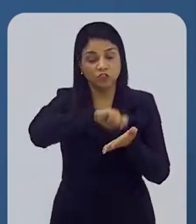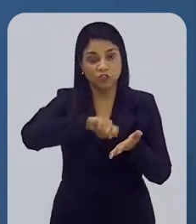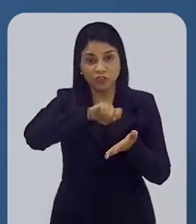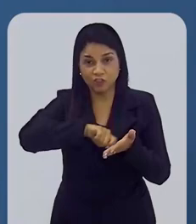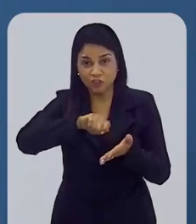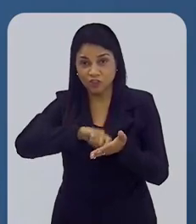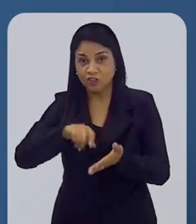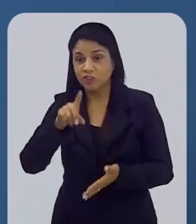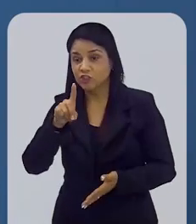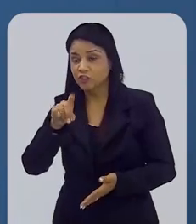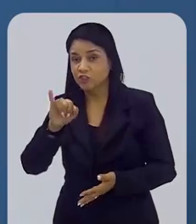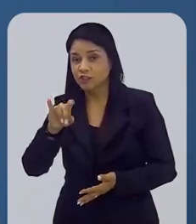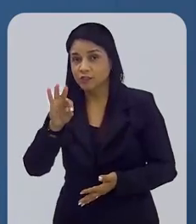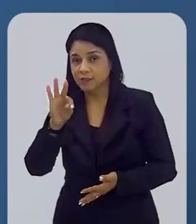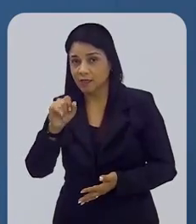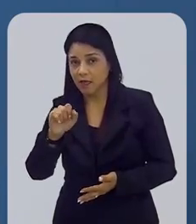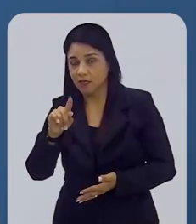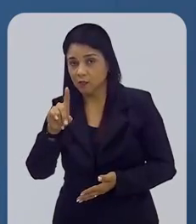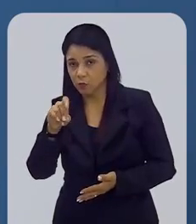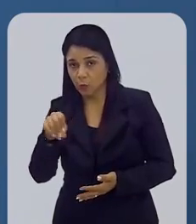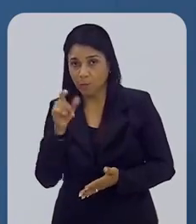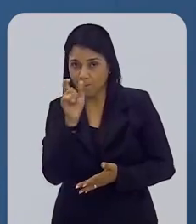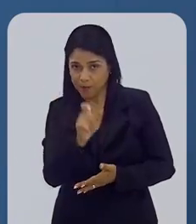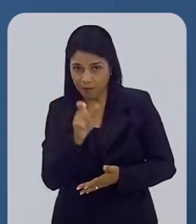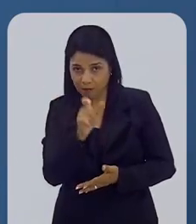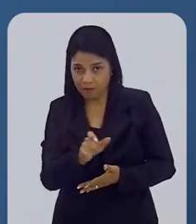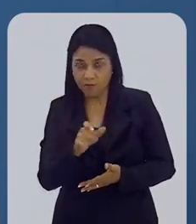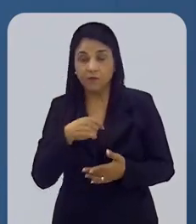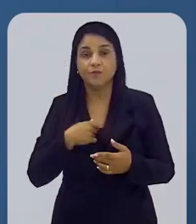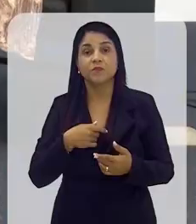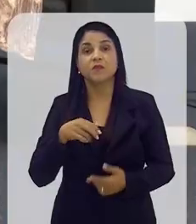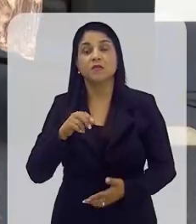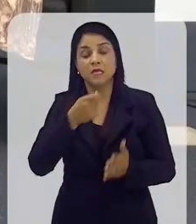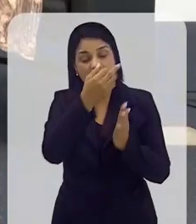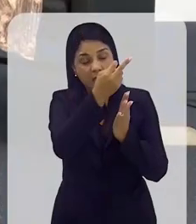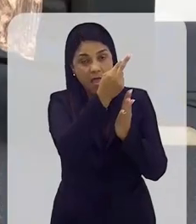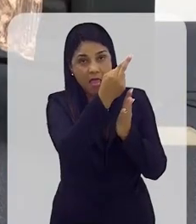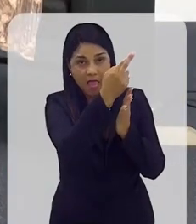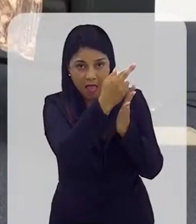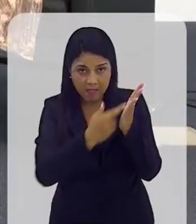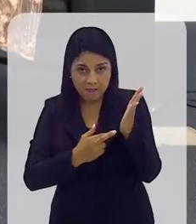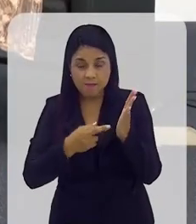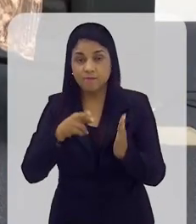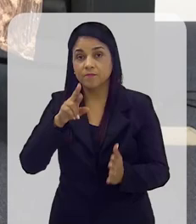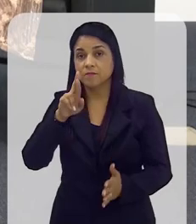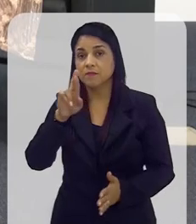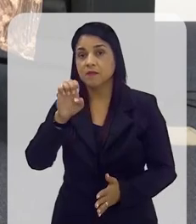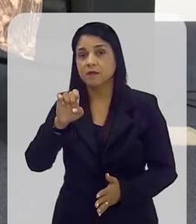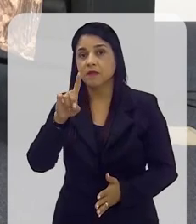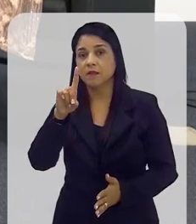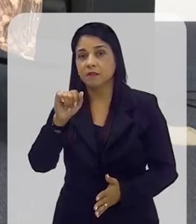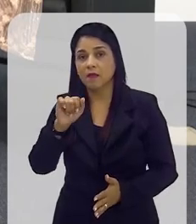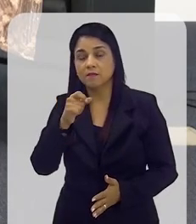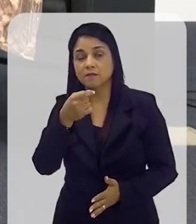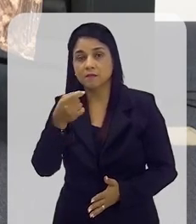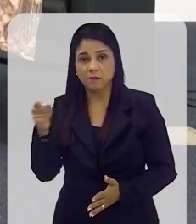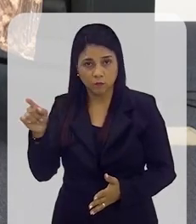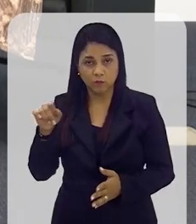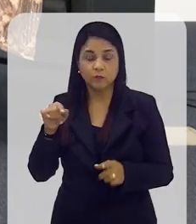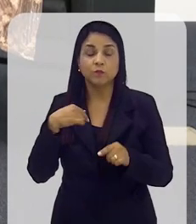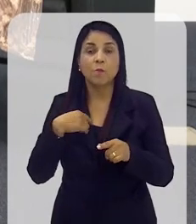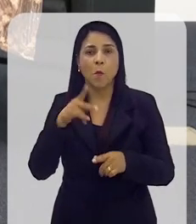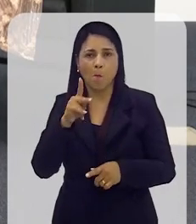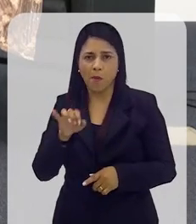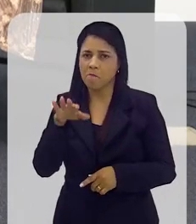Então, a gente estudava demais, assim. E acho que foi por isso, assim. Eu tenho muito que tirar o chapéu para os meus mais velhos,